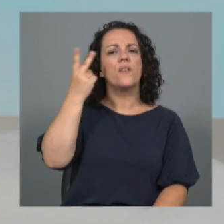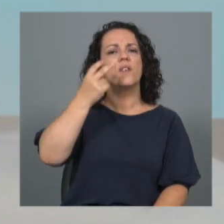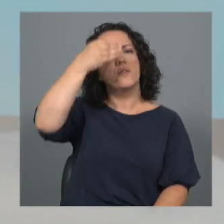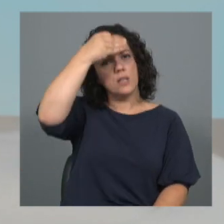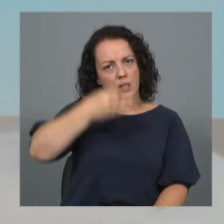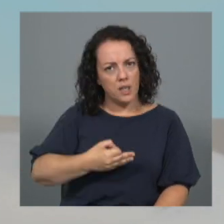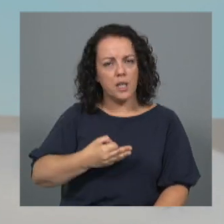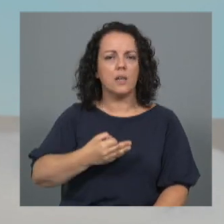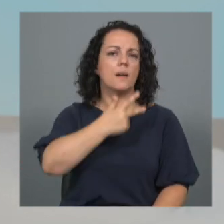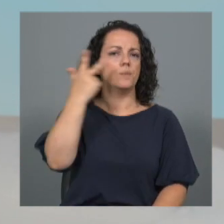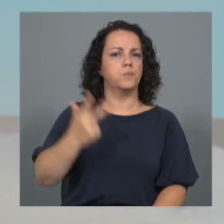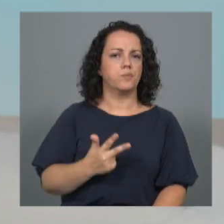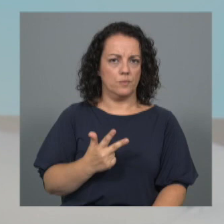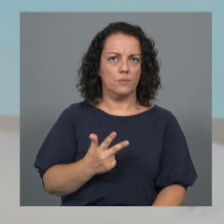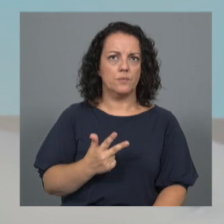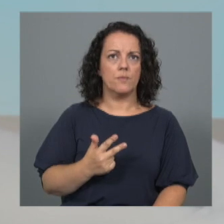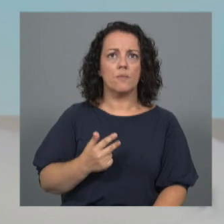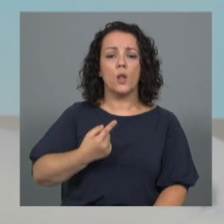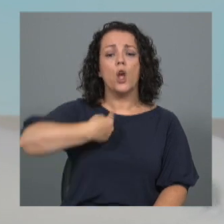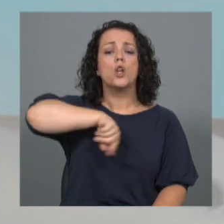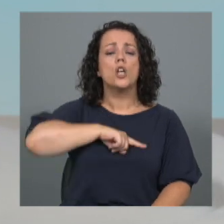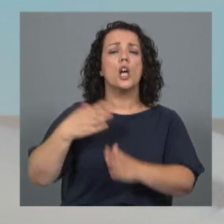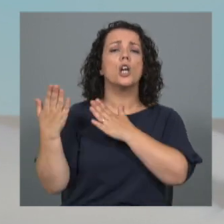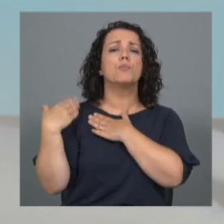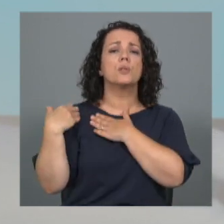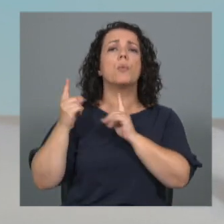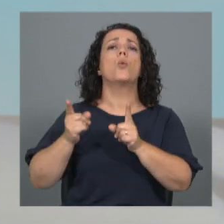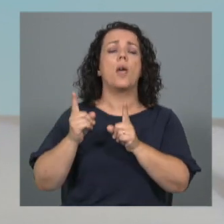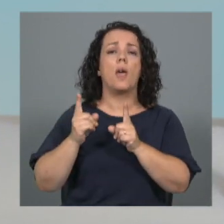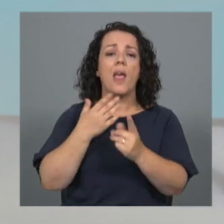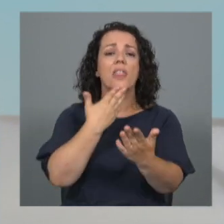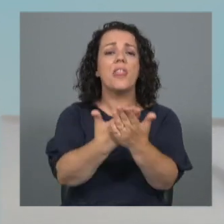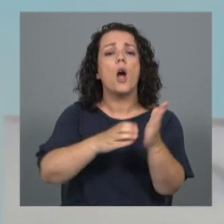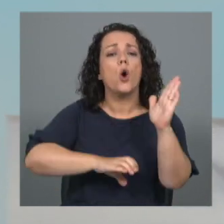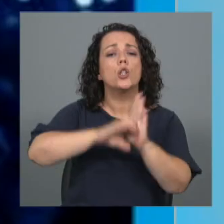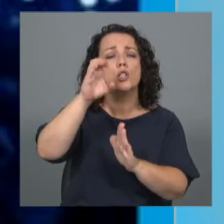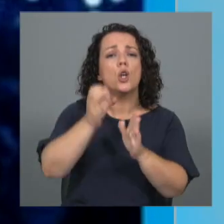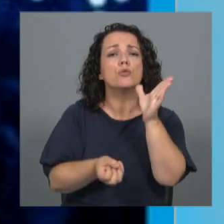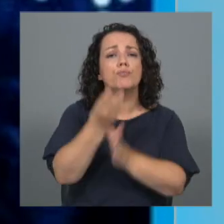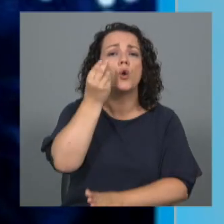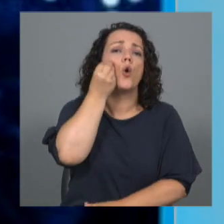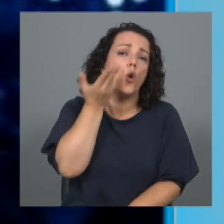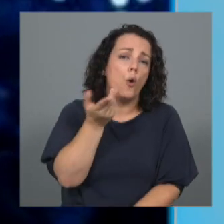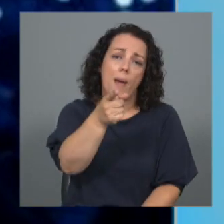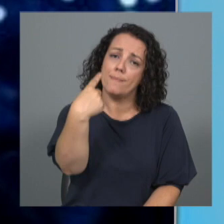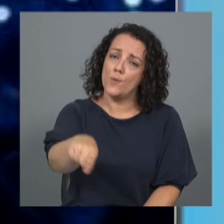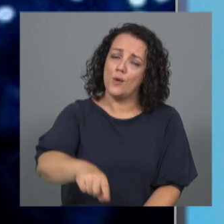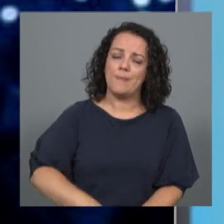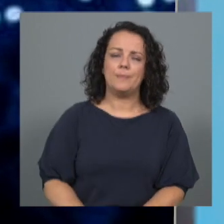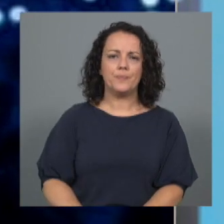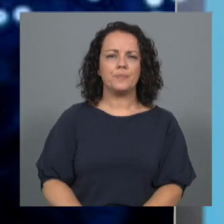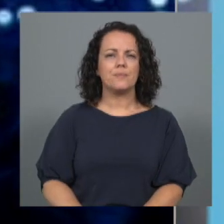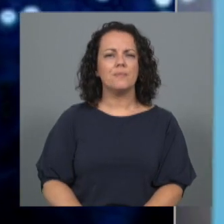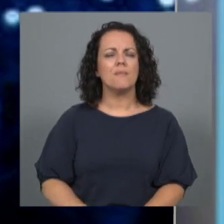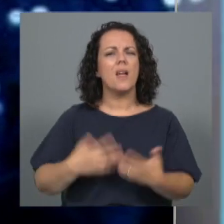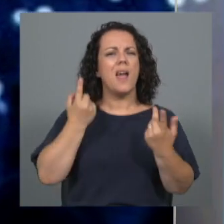e em plenitude. A nossa responsabilidade é que condições é que podemos ajudar a criar para isso. Ainda há, por vezes, uma certa